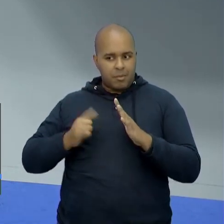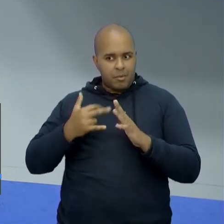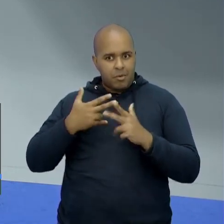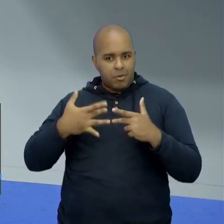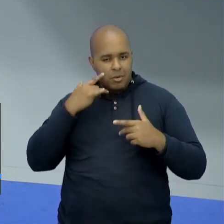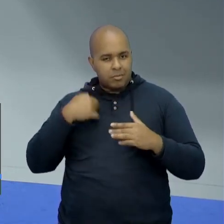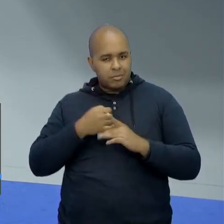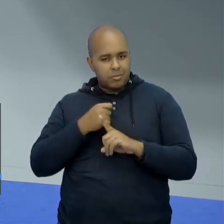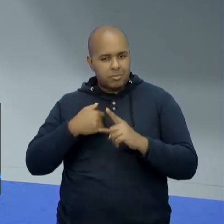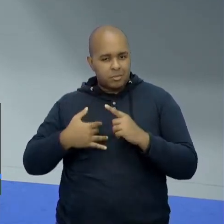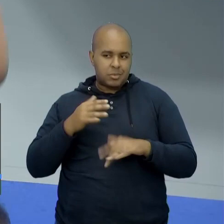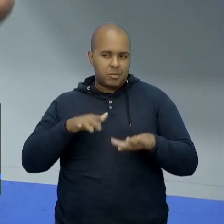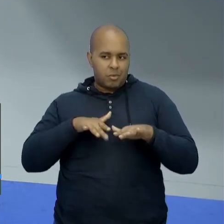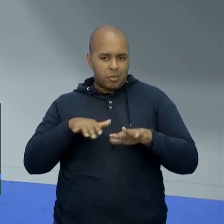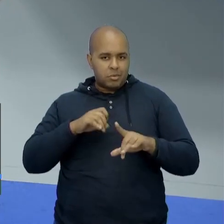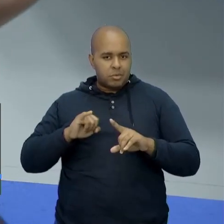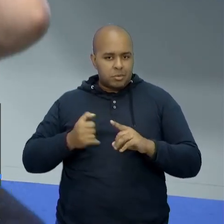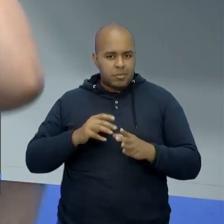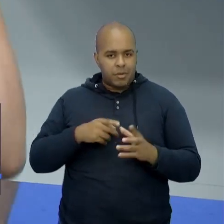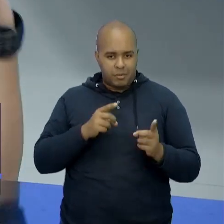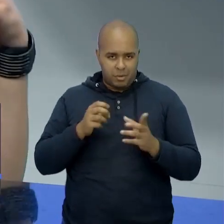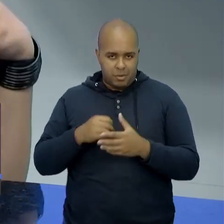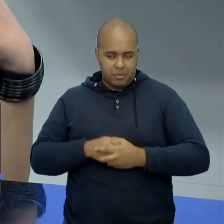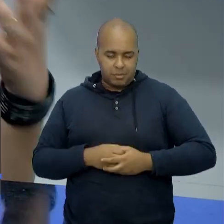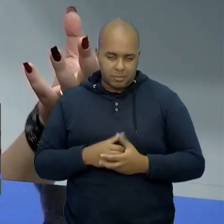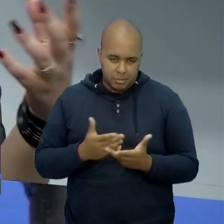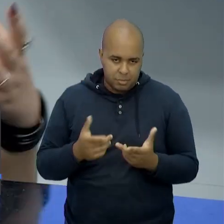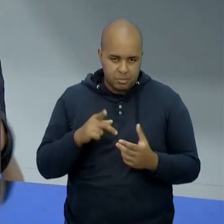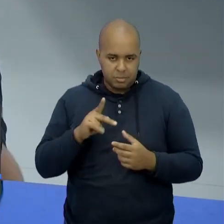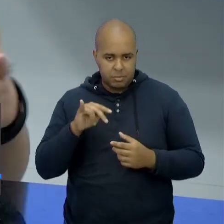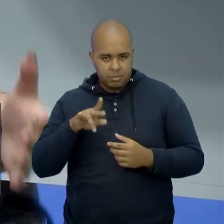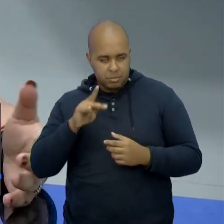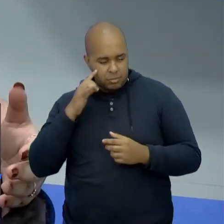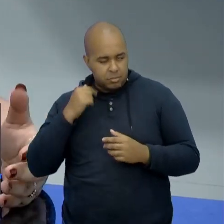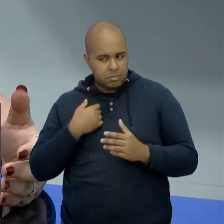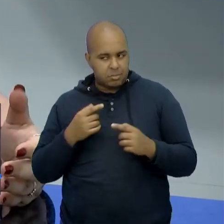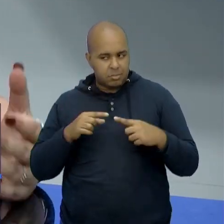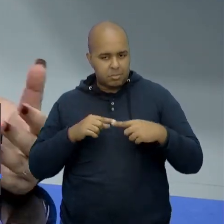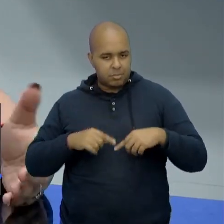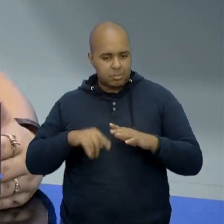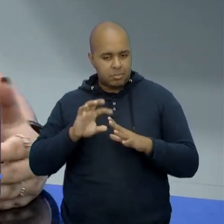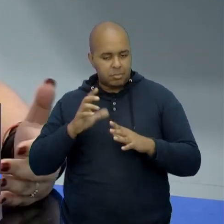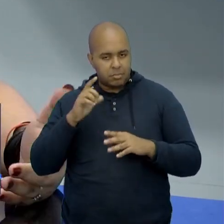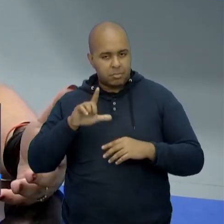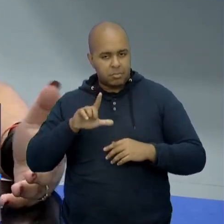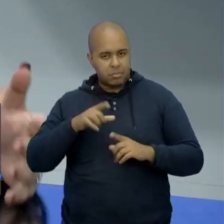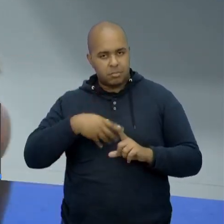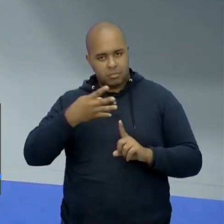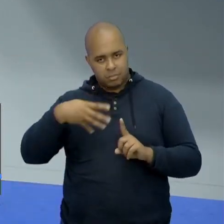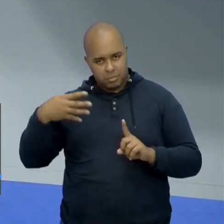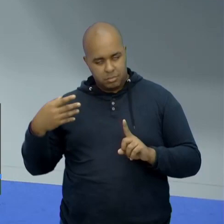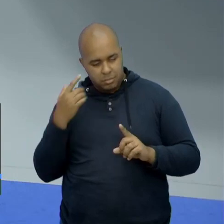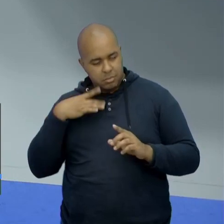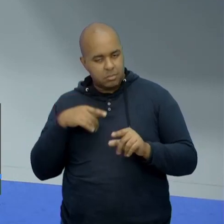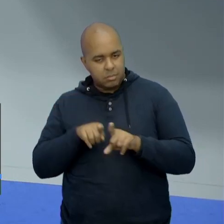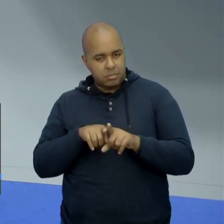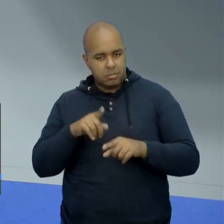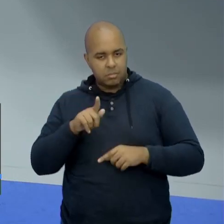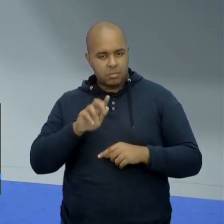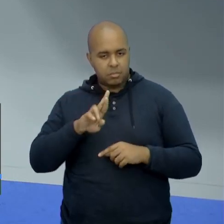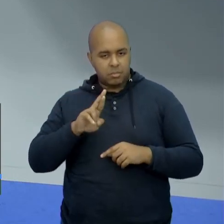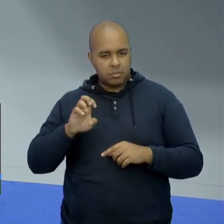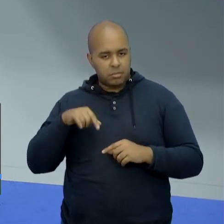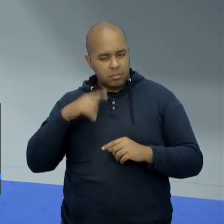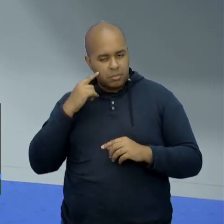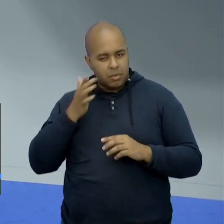causas sociais, movimentos sociais para vender. Então, o pink money é associado à causa LGBTQIA+, e o green